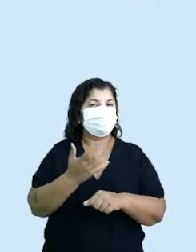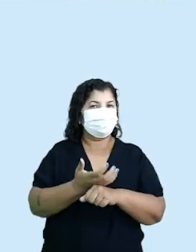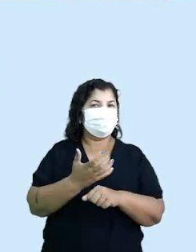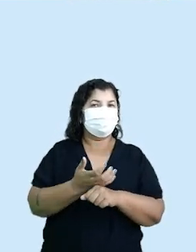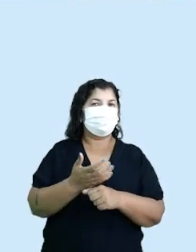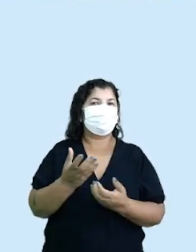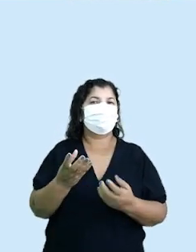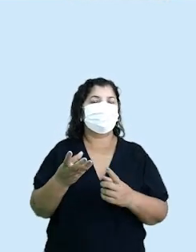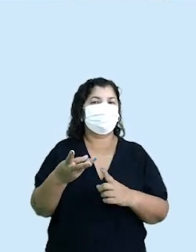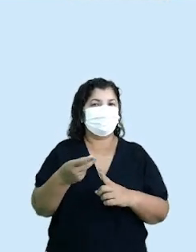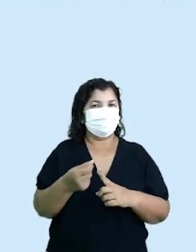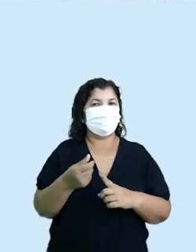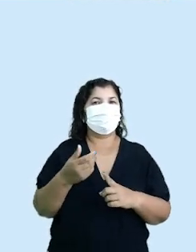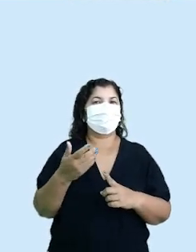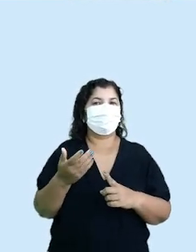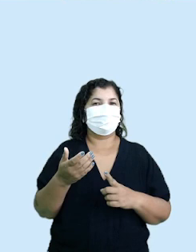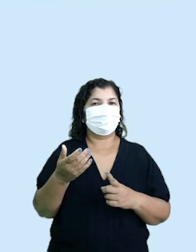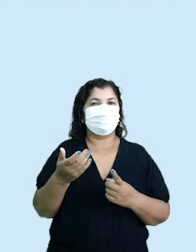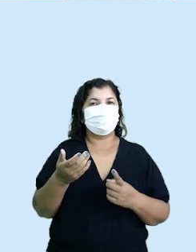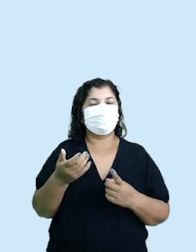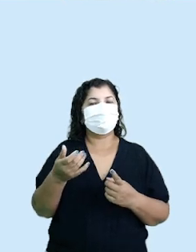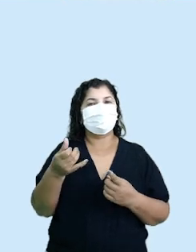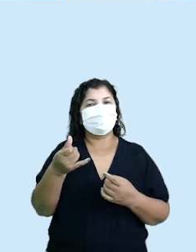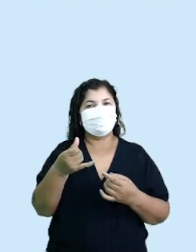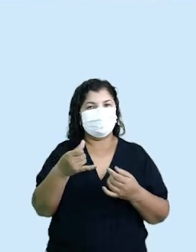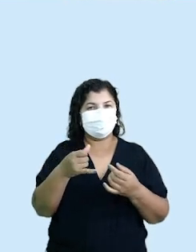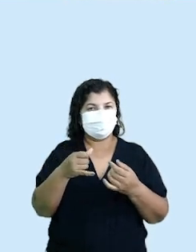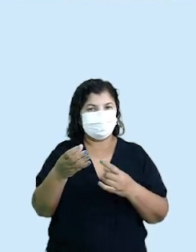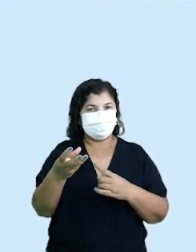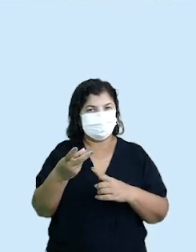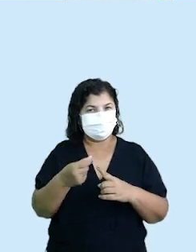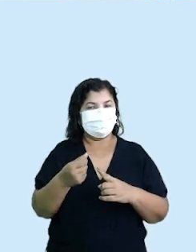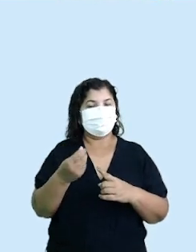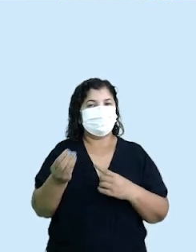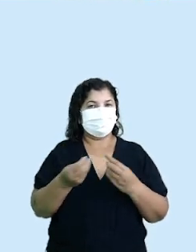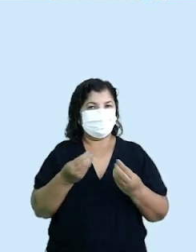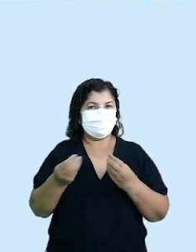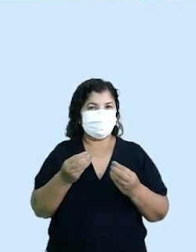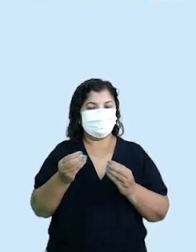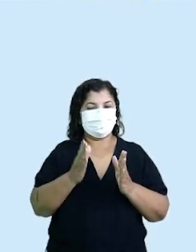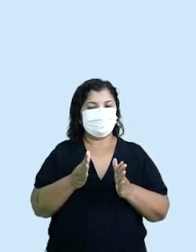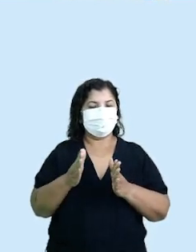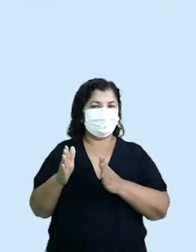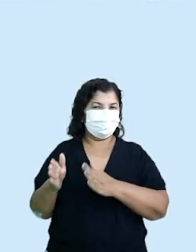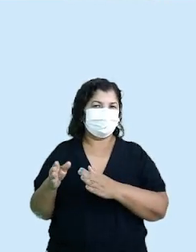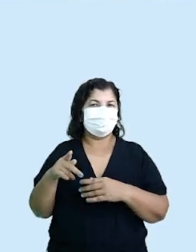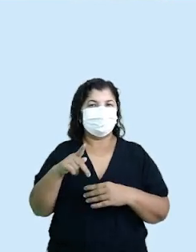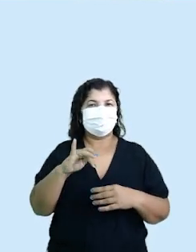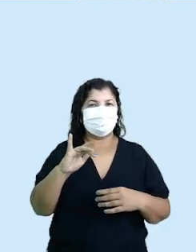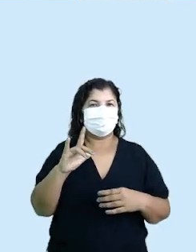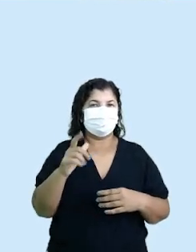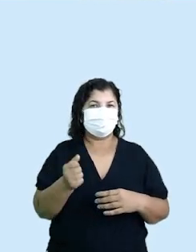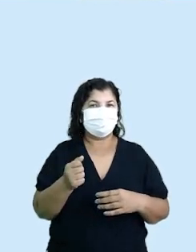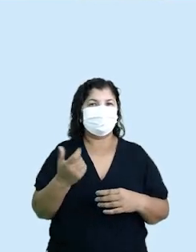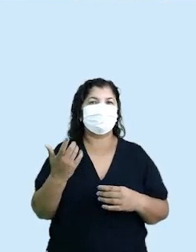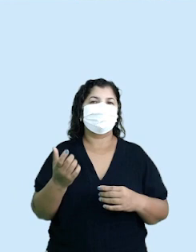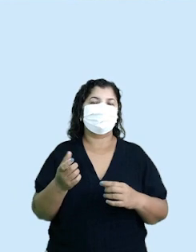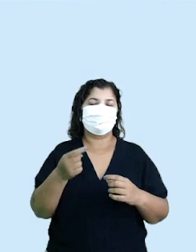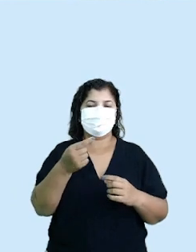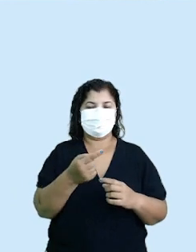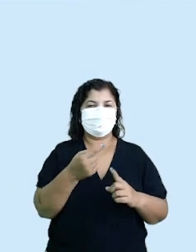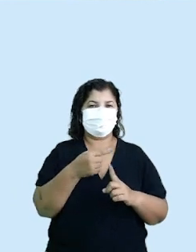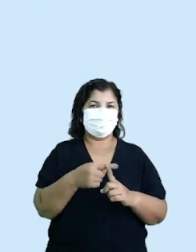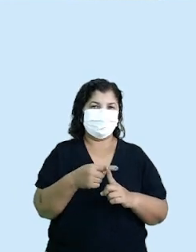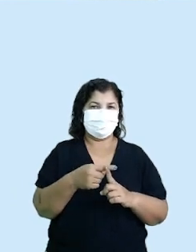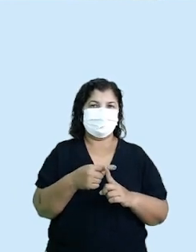Mas basicamente o que é uma associação em série de pilhas, tá? Basicamente é você pegar o polo positivo de uma pilha